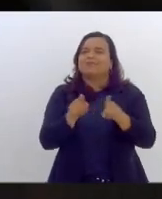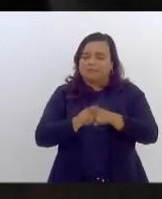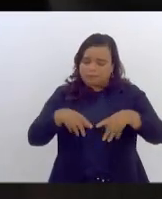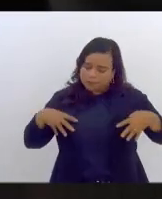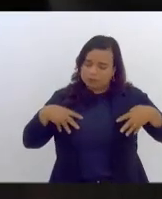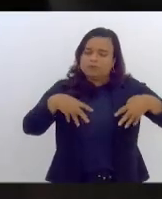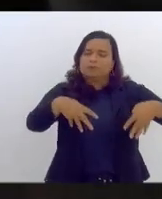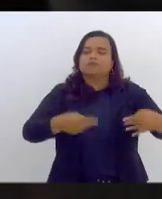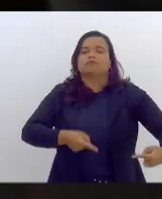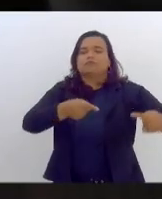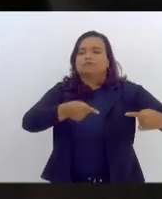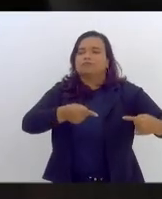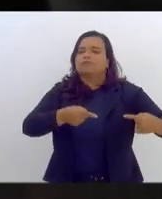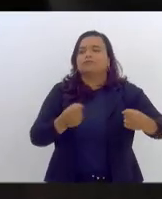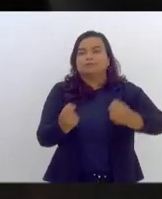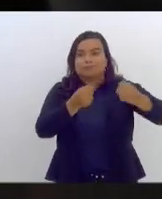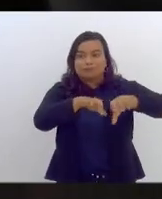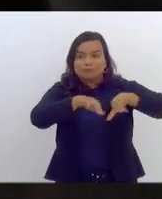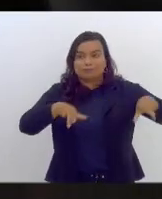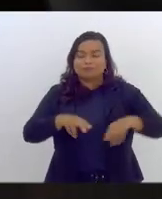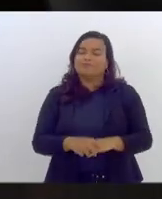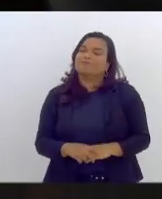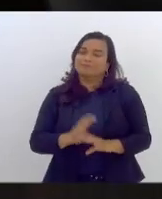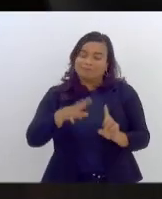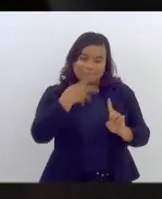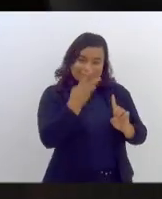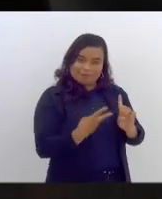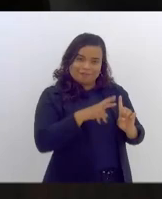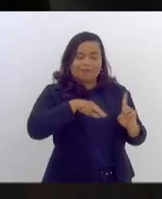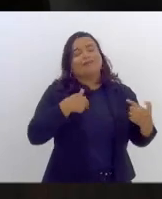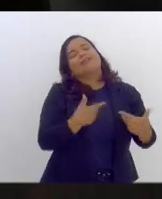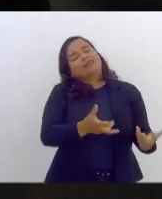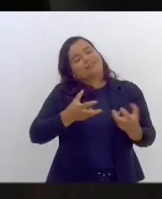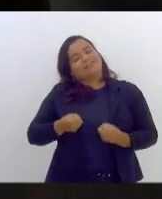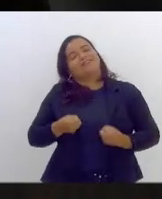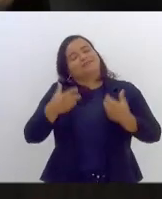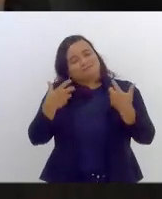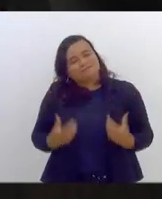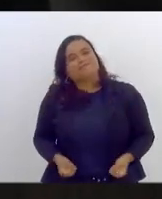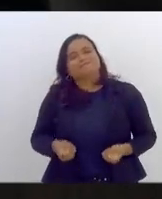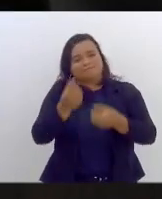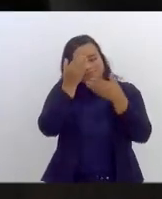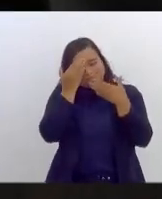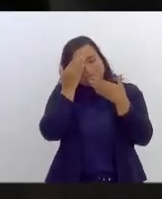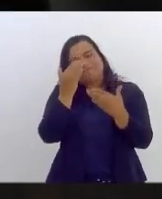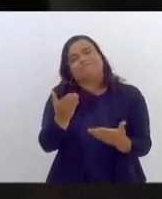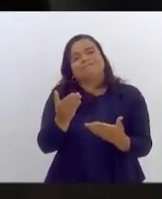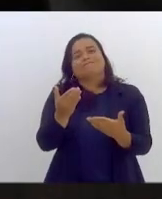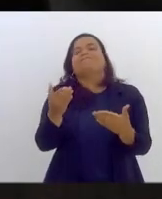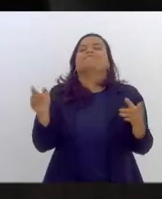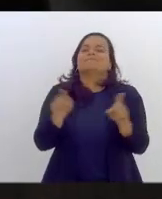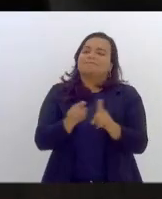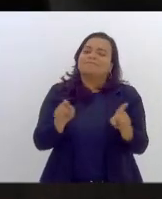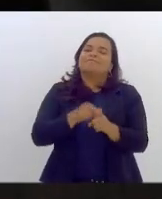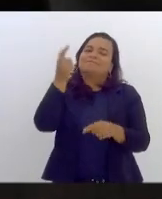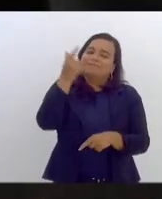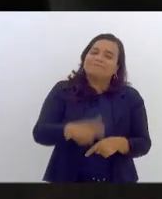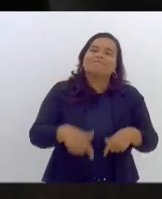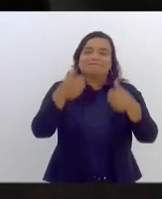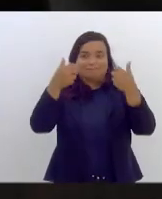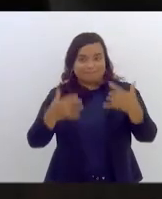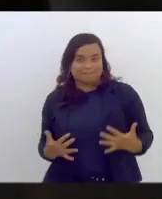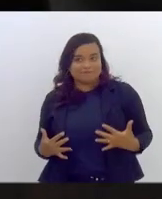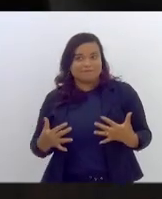poder. São homenagens que eu recebo, que agradeço, que repito